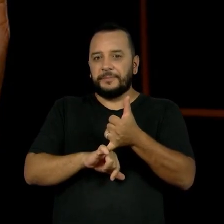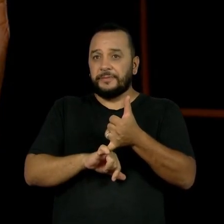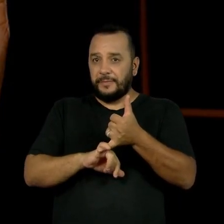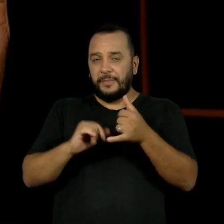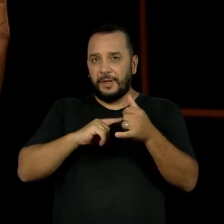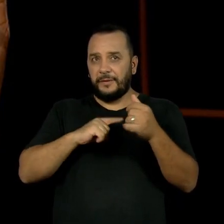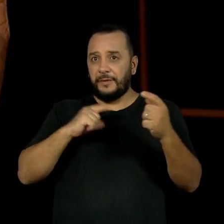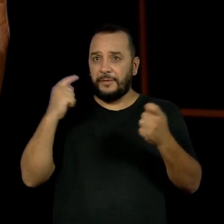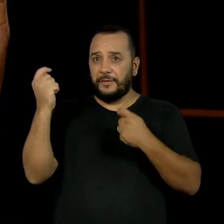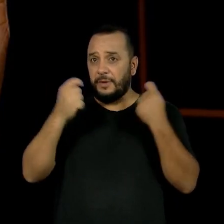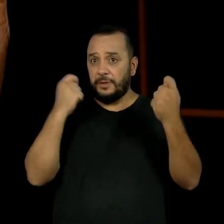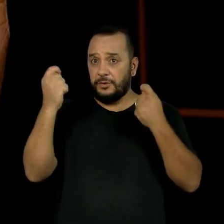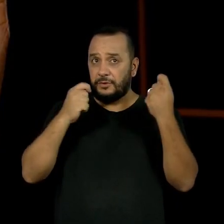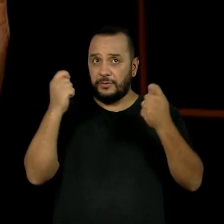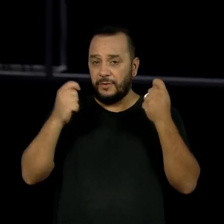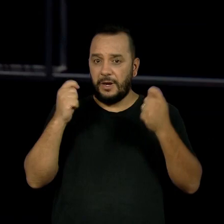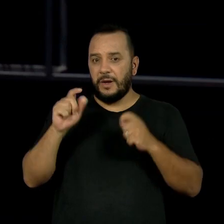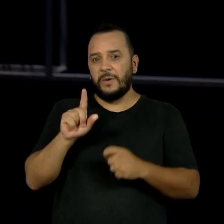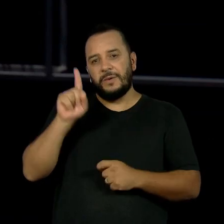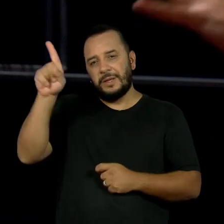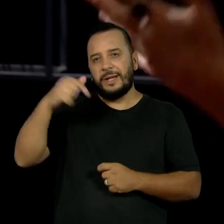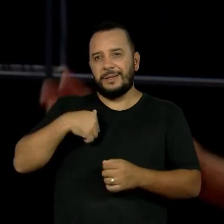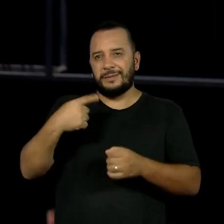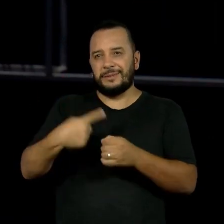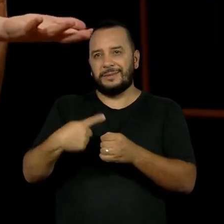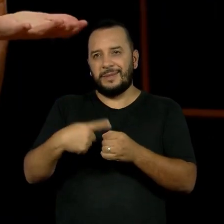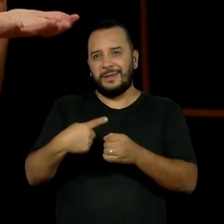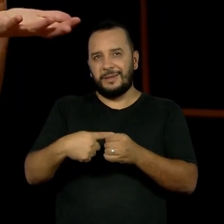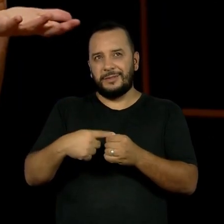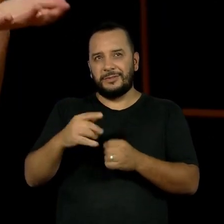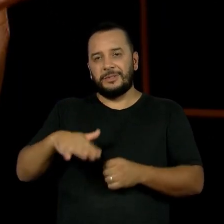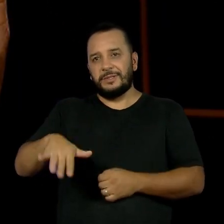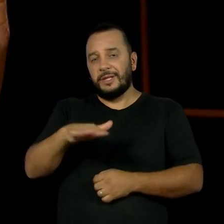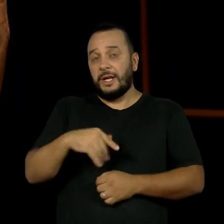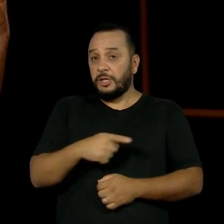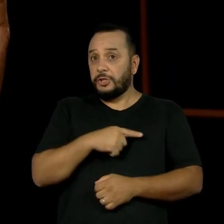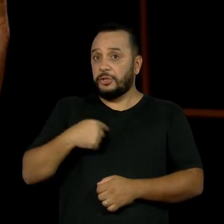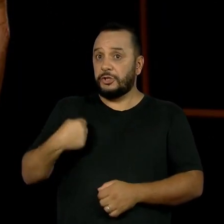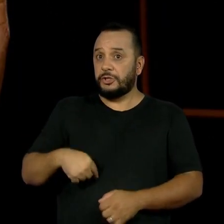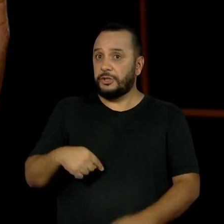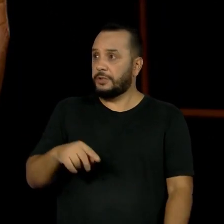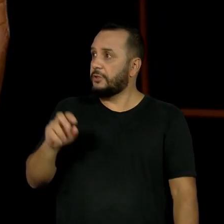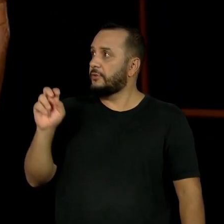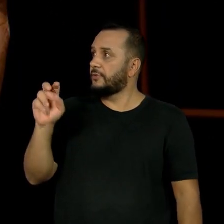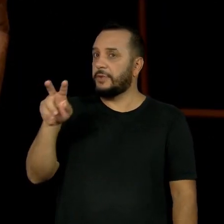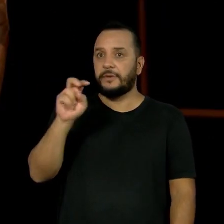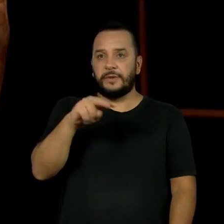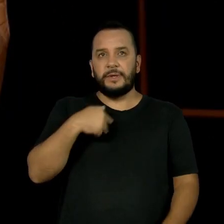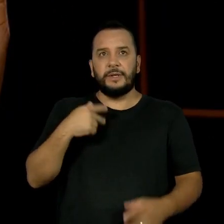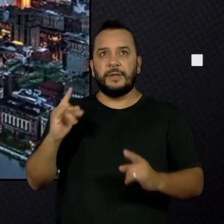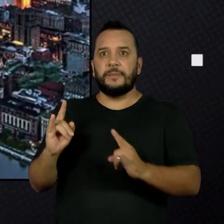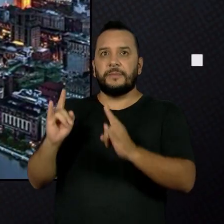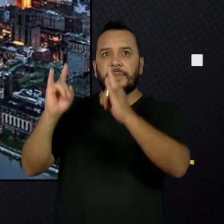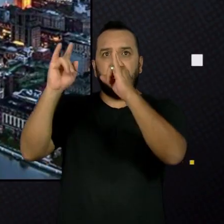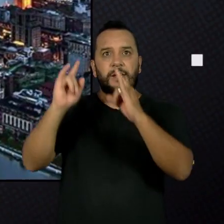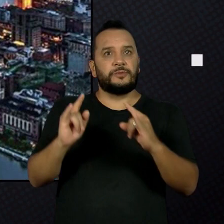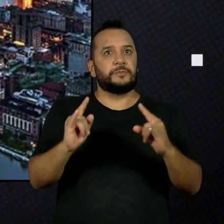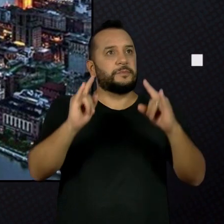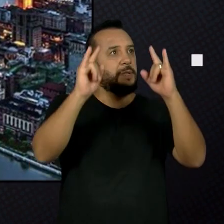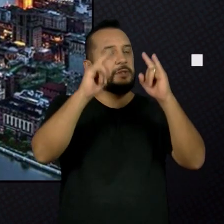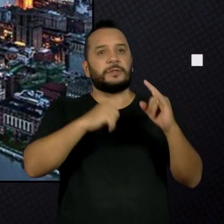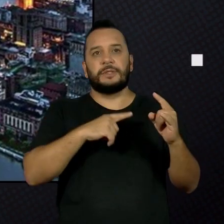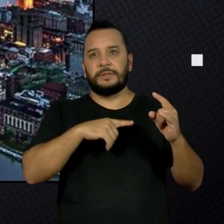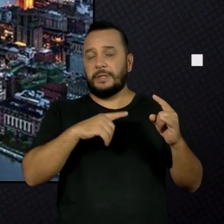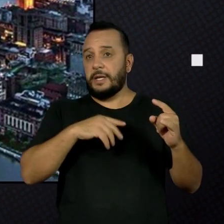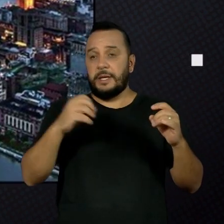festival ao ar livre lá em Pudong, que você não sabe que está na China, né? Porque aqueles prédios cheios de neon, o lugar